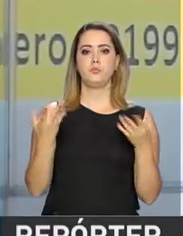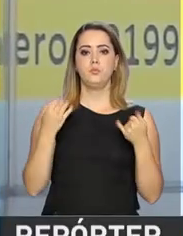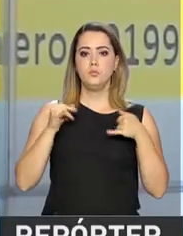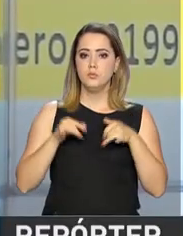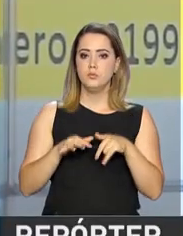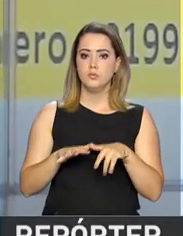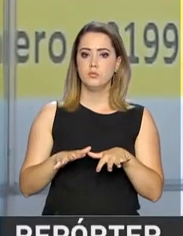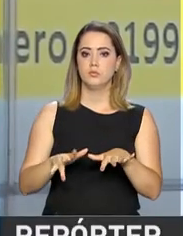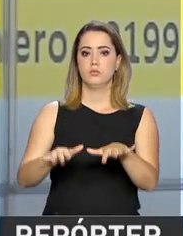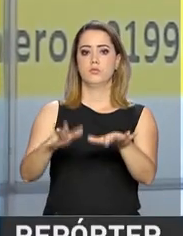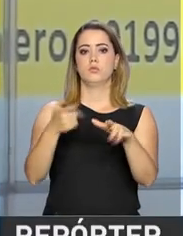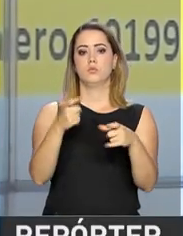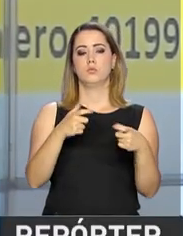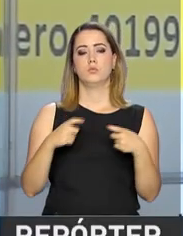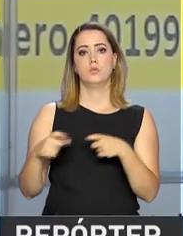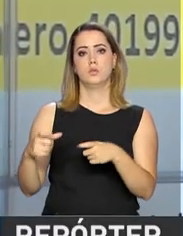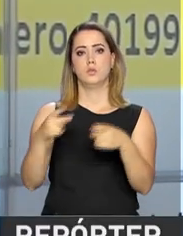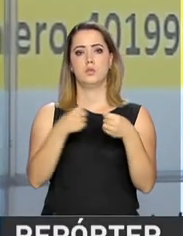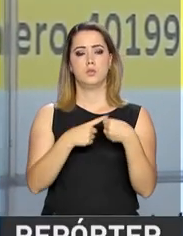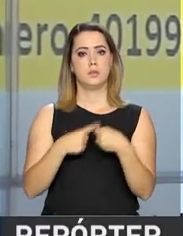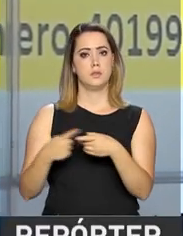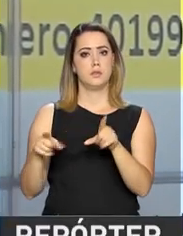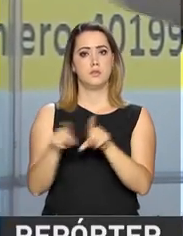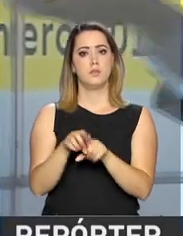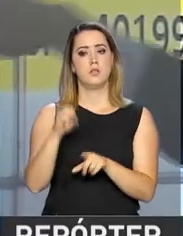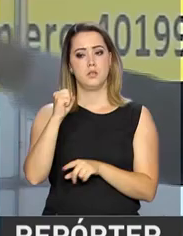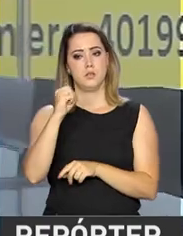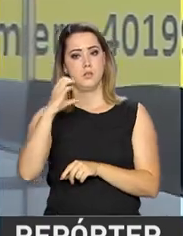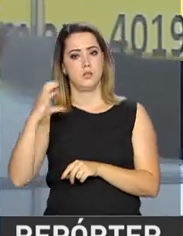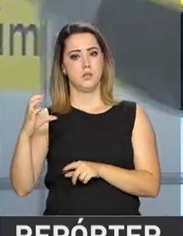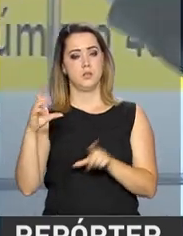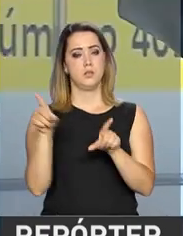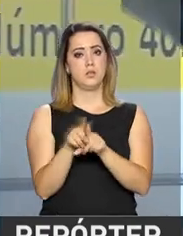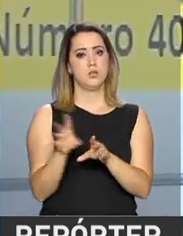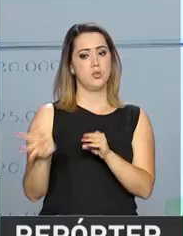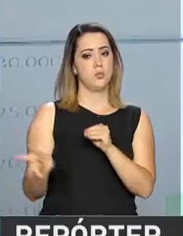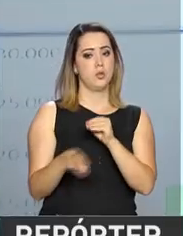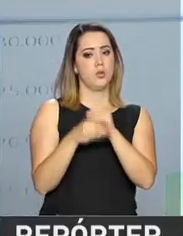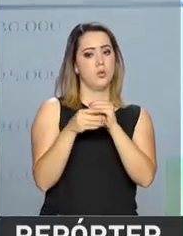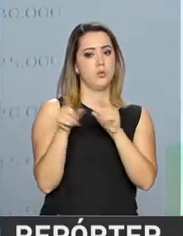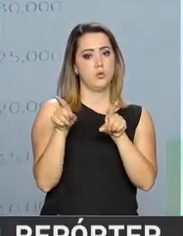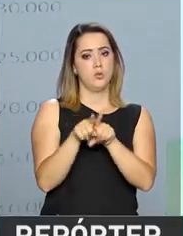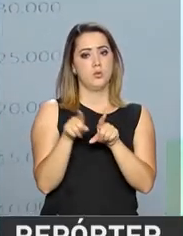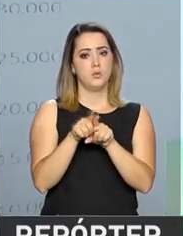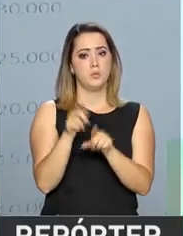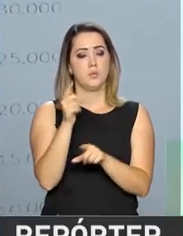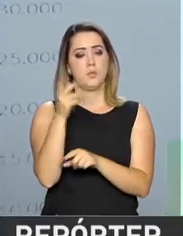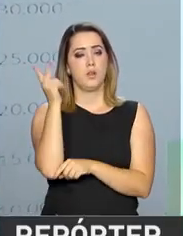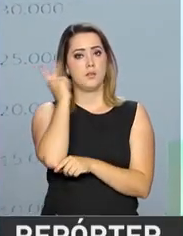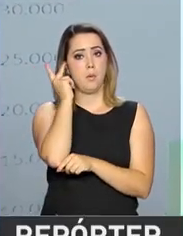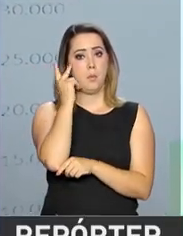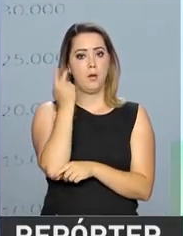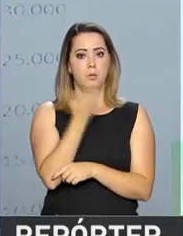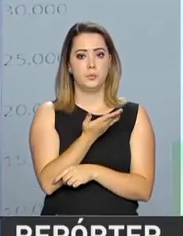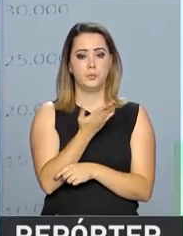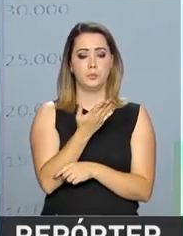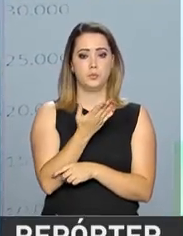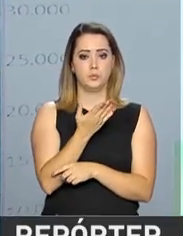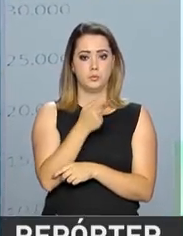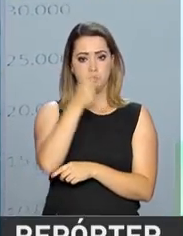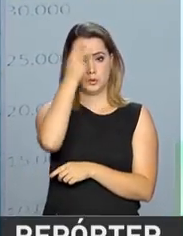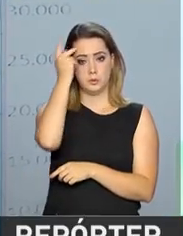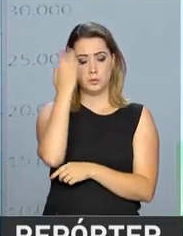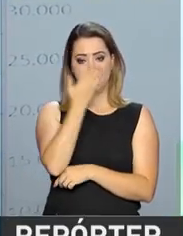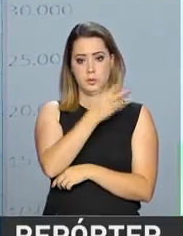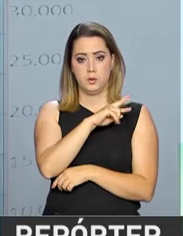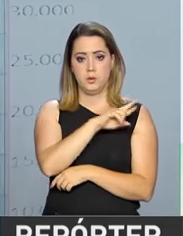para outros municípios em santa catarina e implementar o monitoramento no estado de são paulo o gerente da